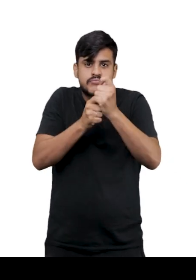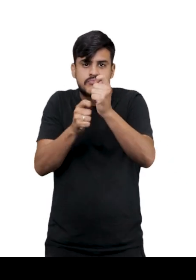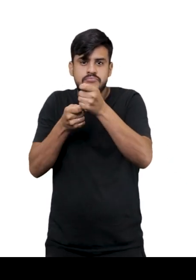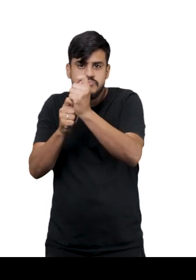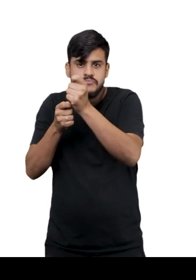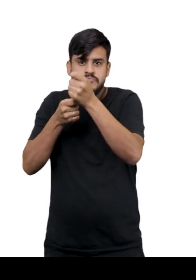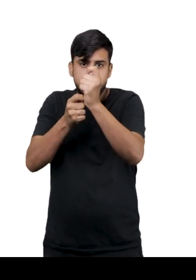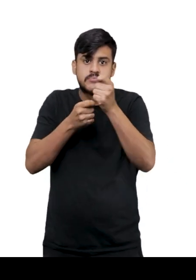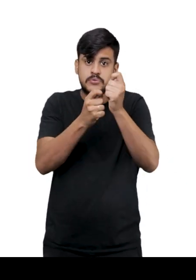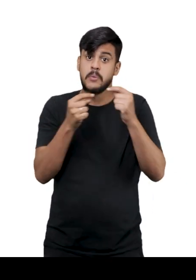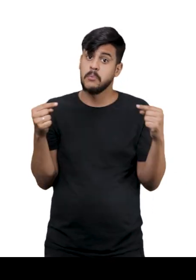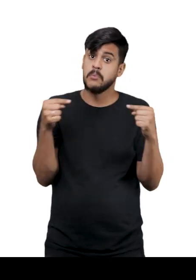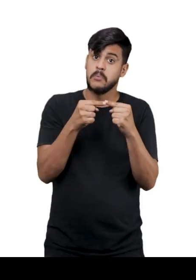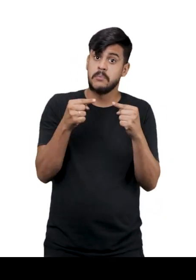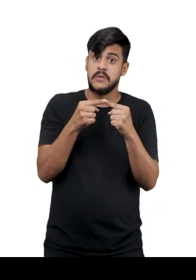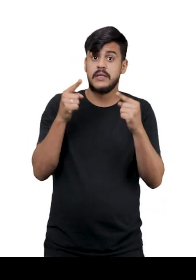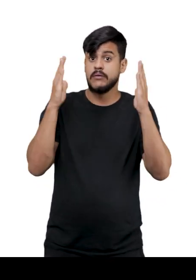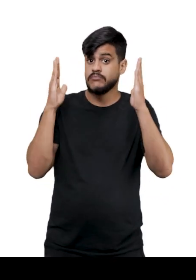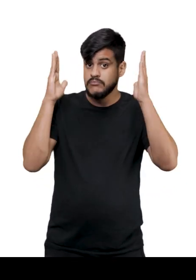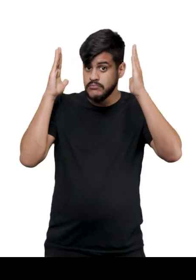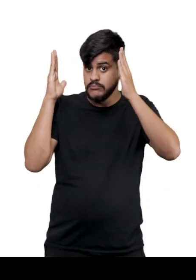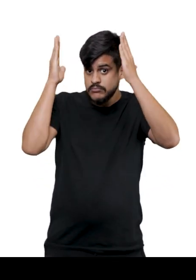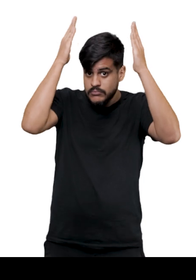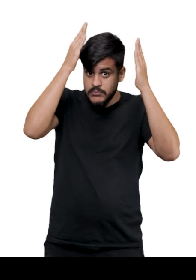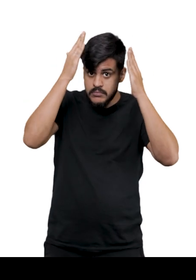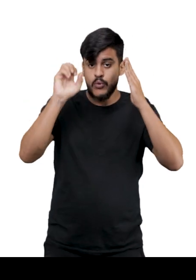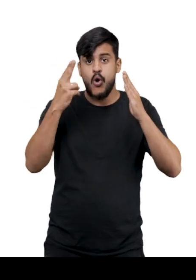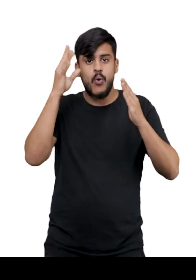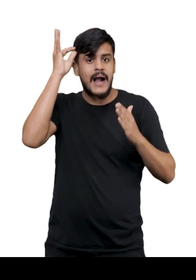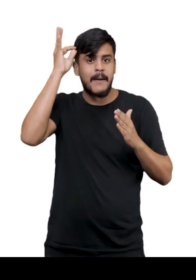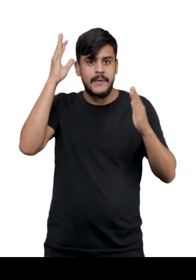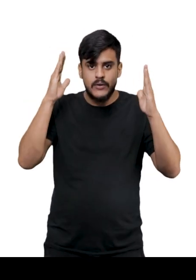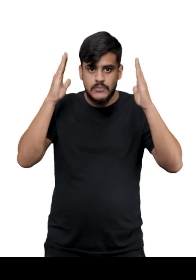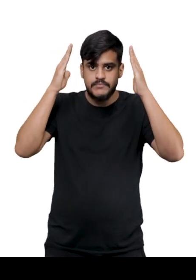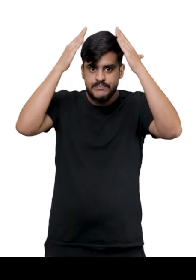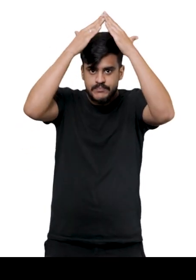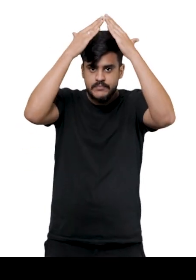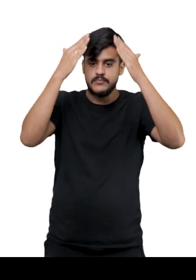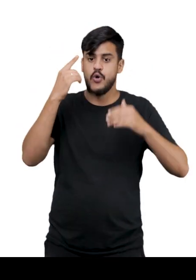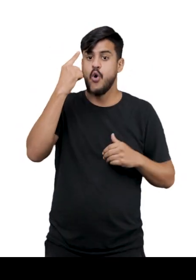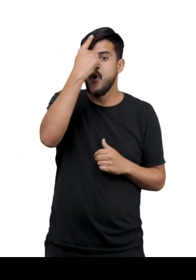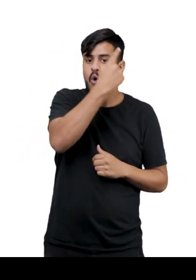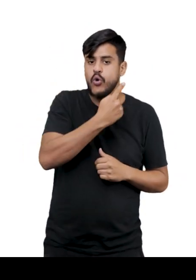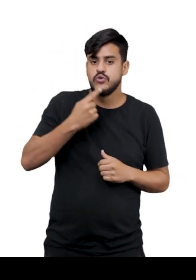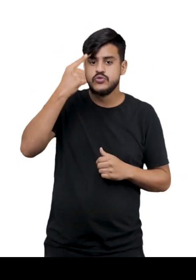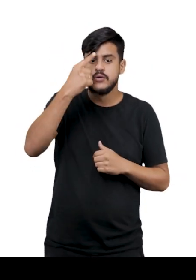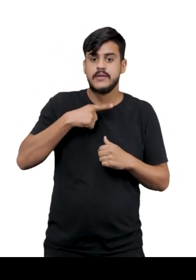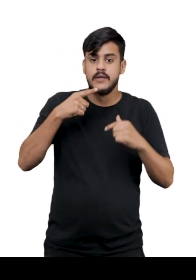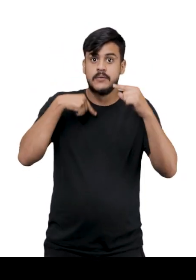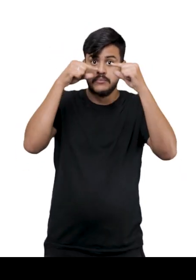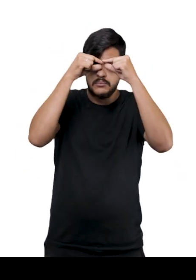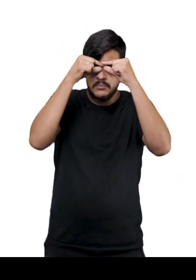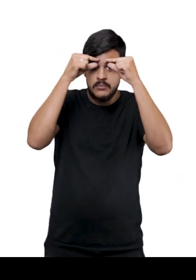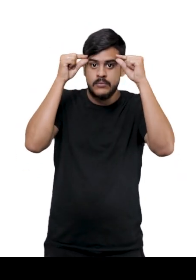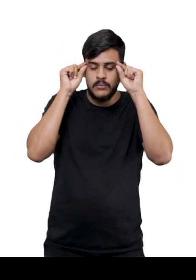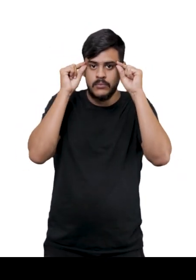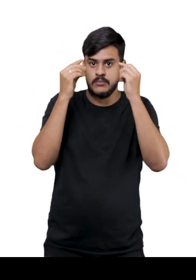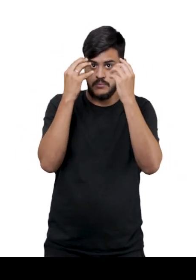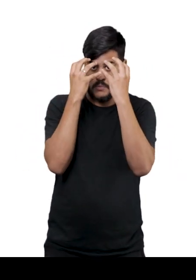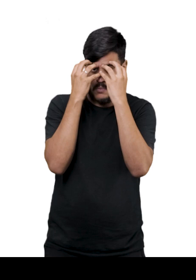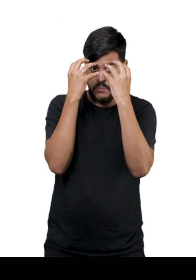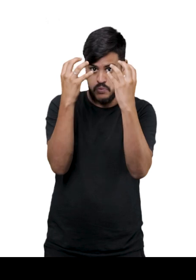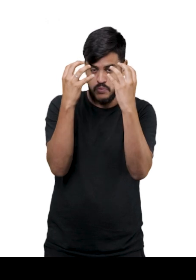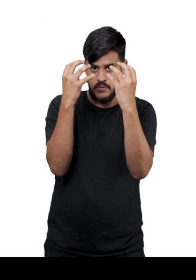com entalhes geométricos, que pode representar um adorno ou um penteado. O rosto tem sobrancelhas e